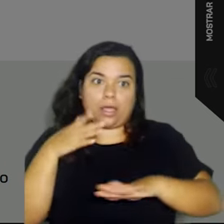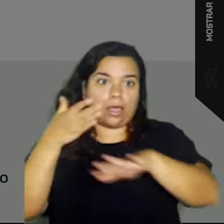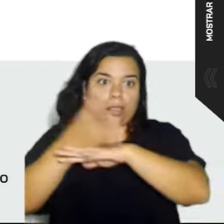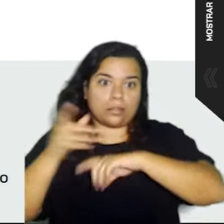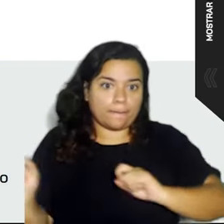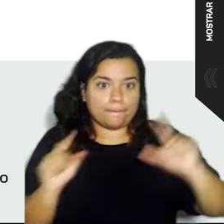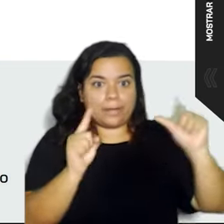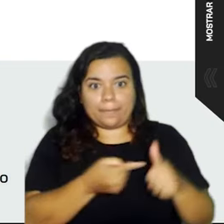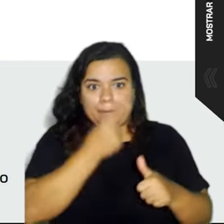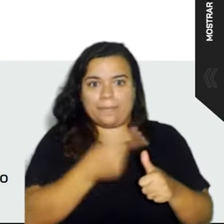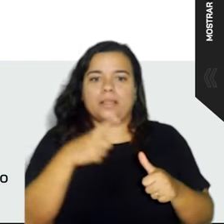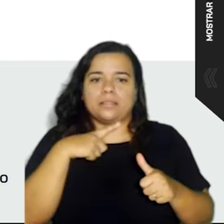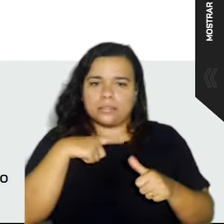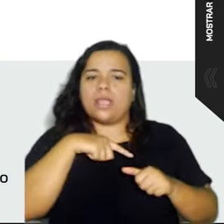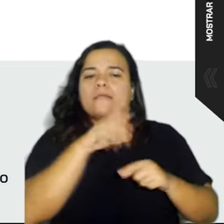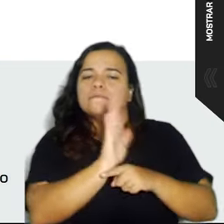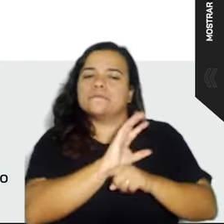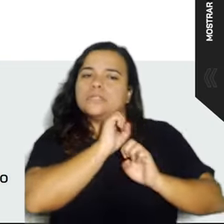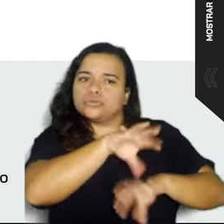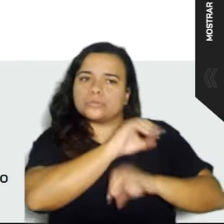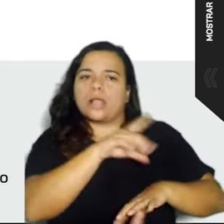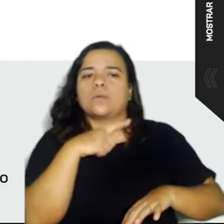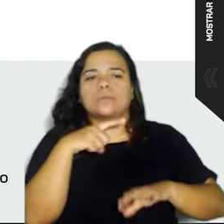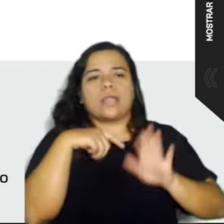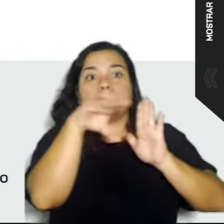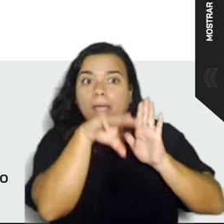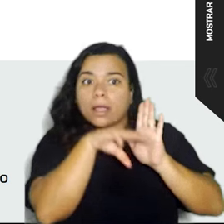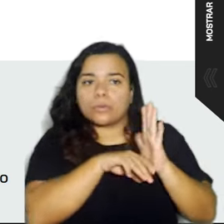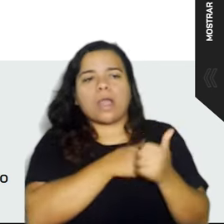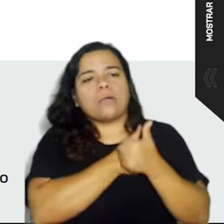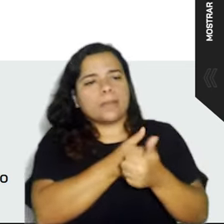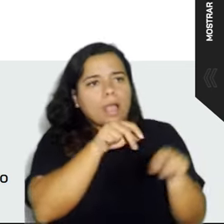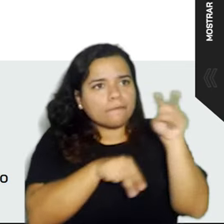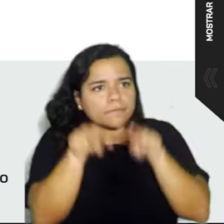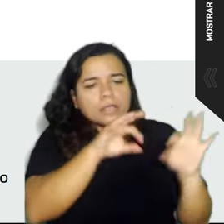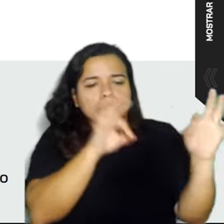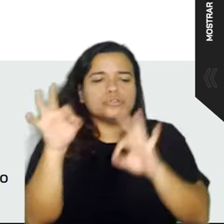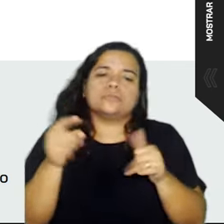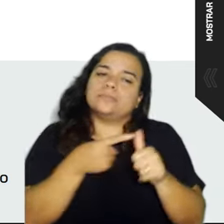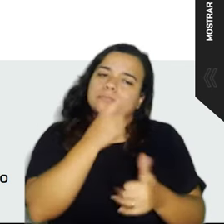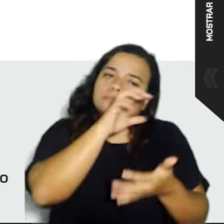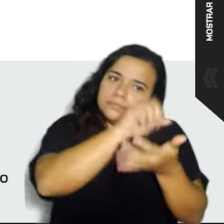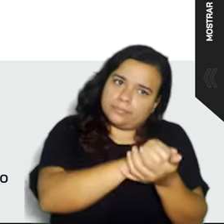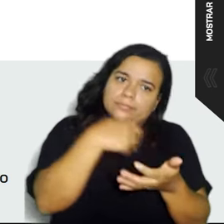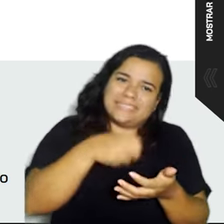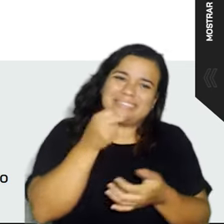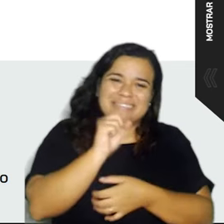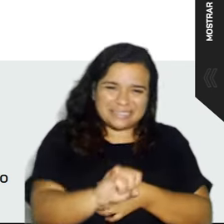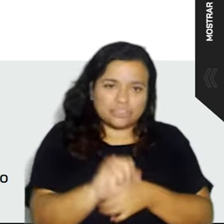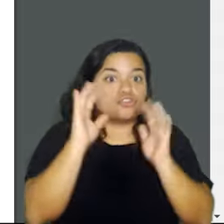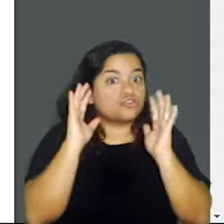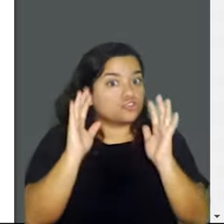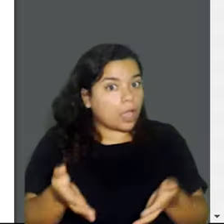vocês viram lá que tem um vídeo de instrução tem o manual E aí você primeiro precisa fazer um cadastro caso você já seja